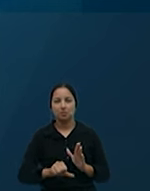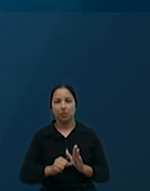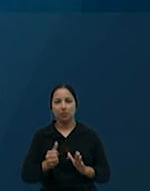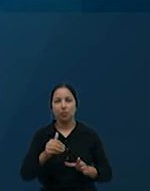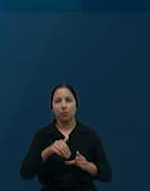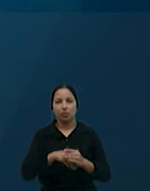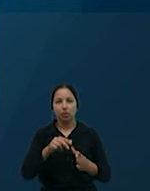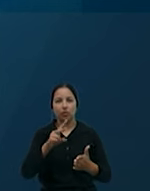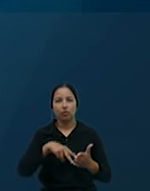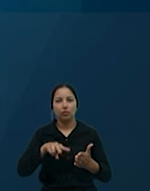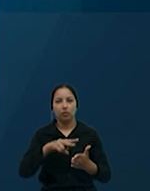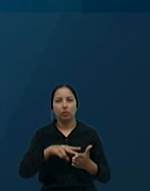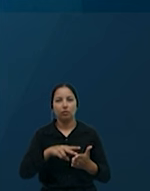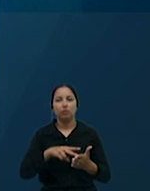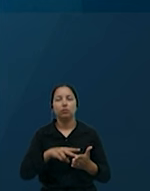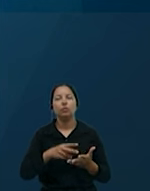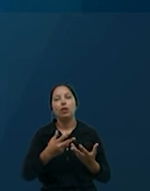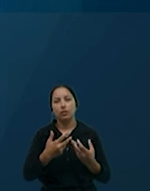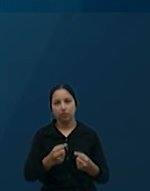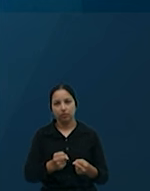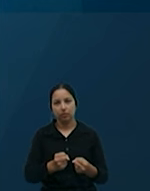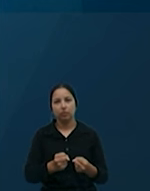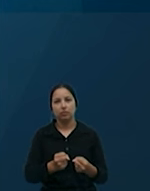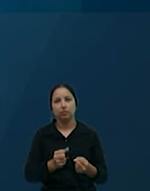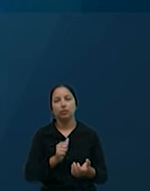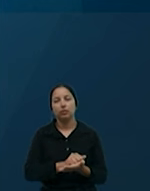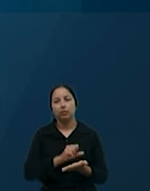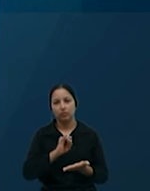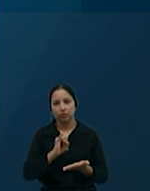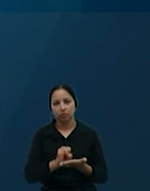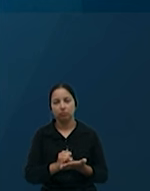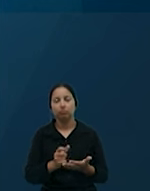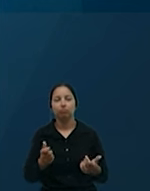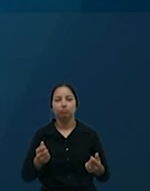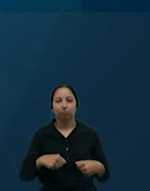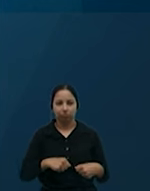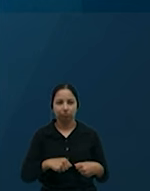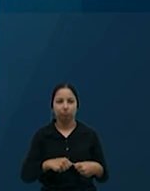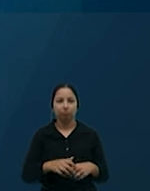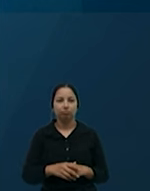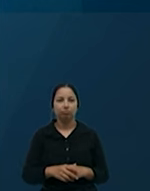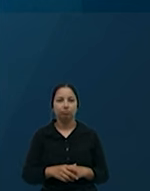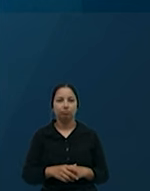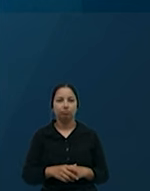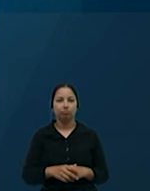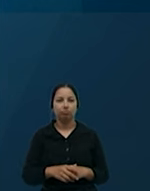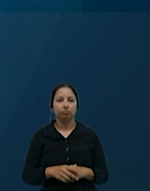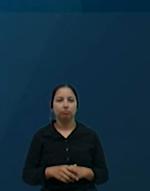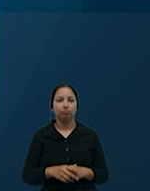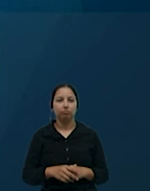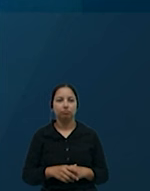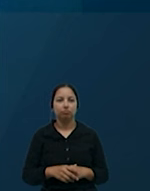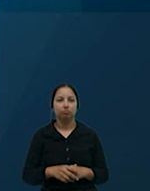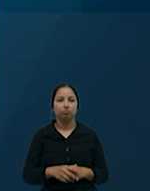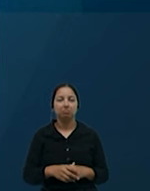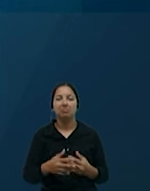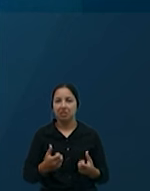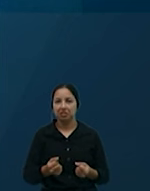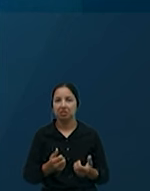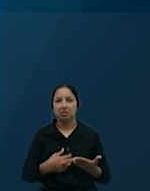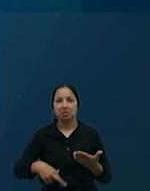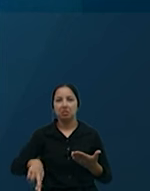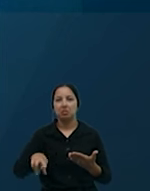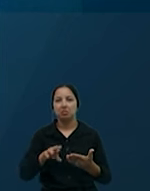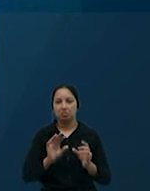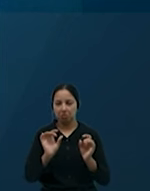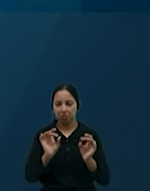provimento ao agravo por entender que é possível aplicar o princípio da fungibilidade recursal e, portanto, receber o recurso especial como recurso